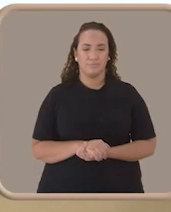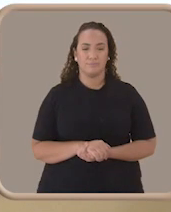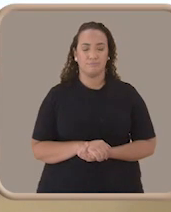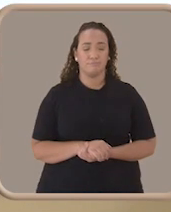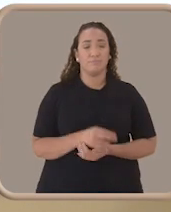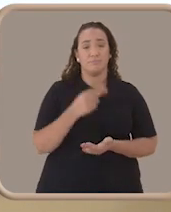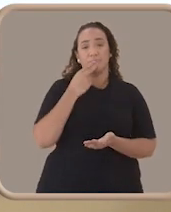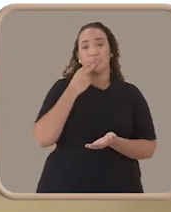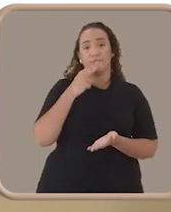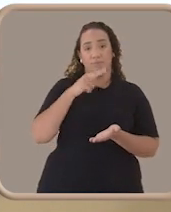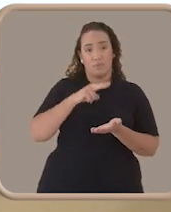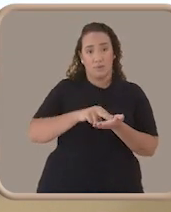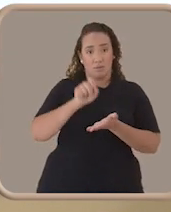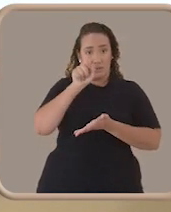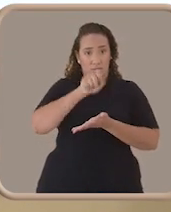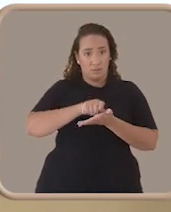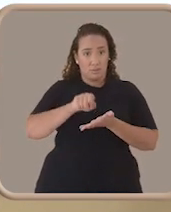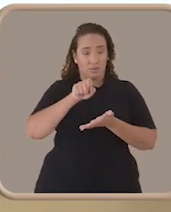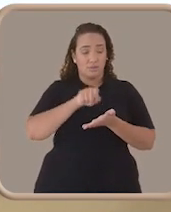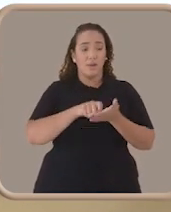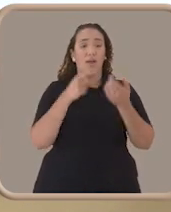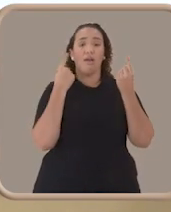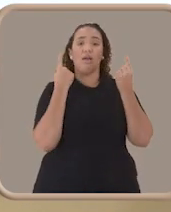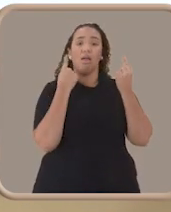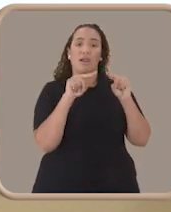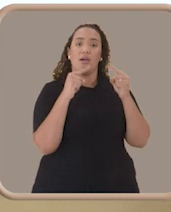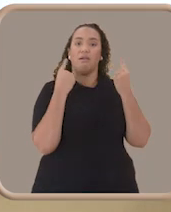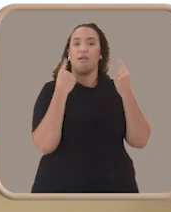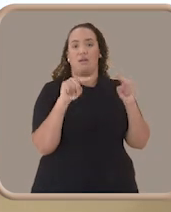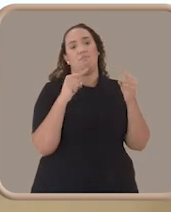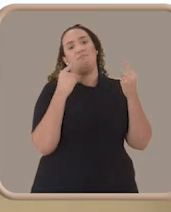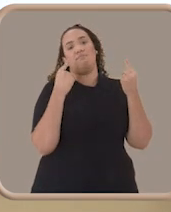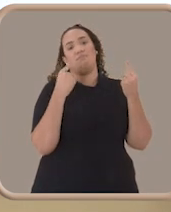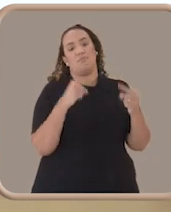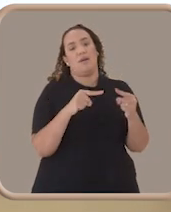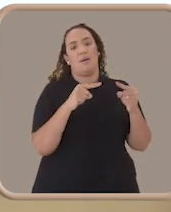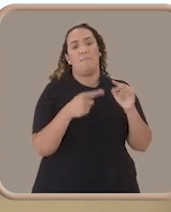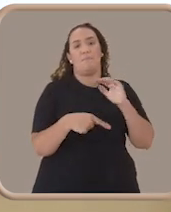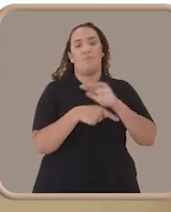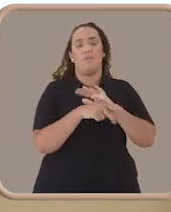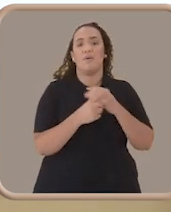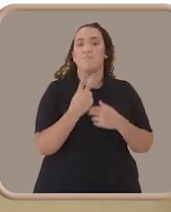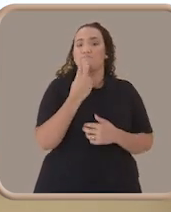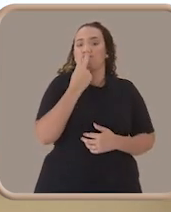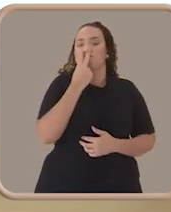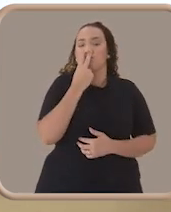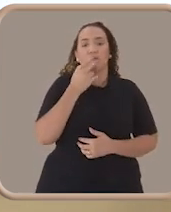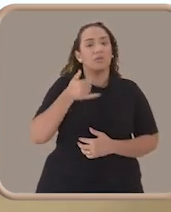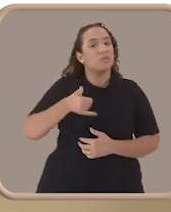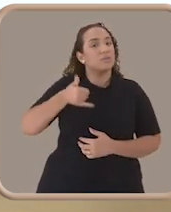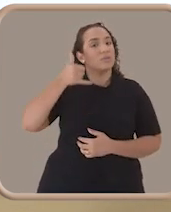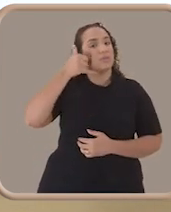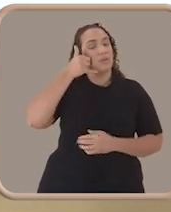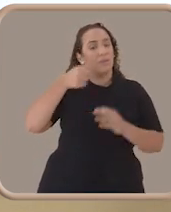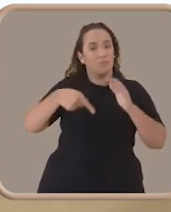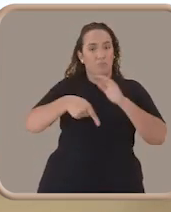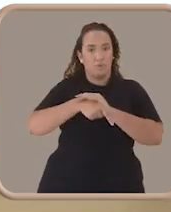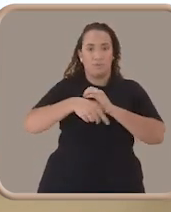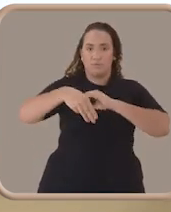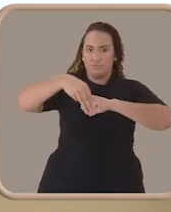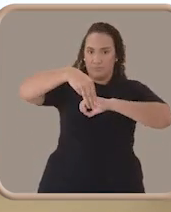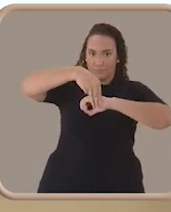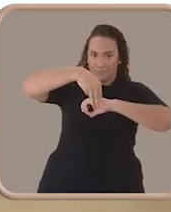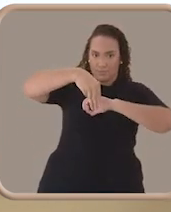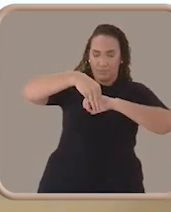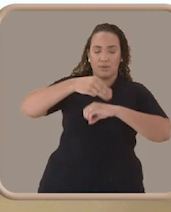A carta foi escrita para fazer uma reclamação sobre a duração da bateria de um celular da empresa Motorola e